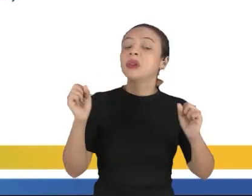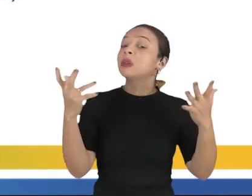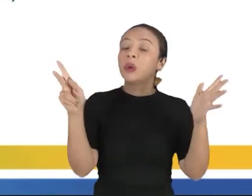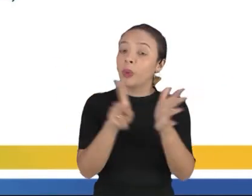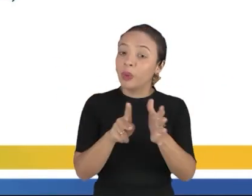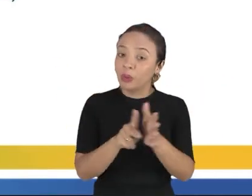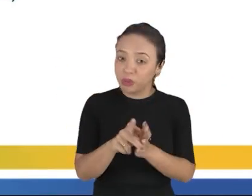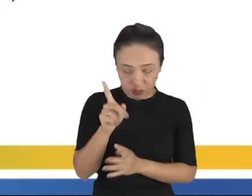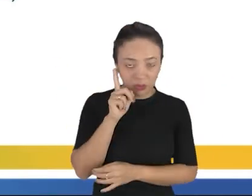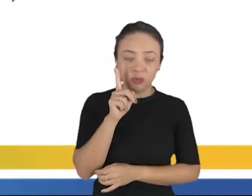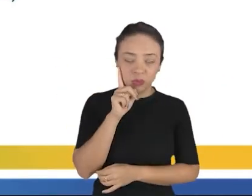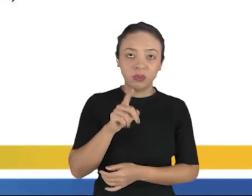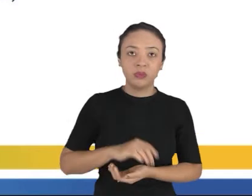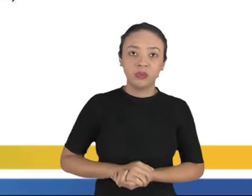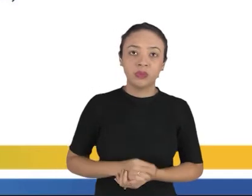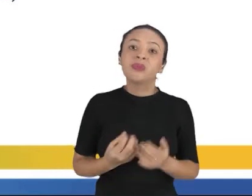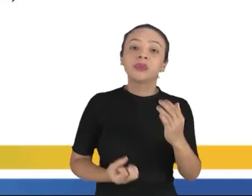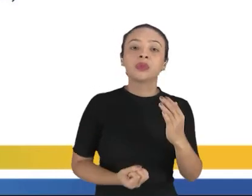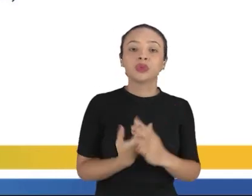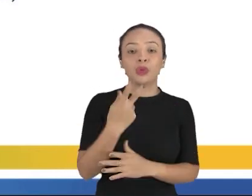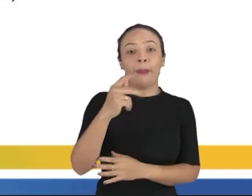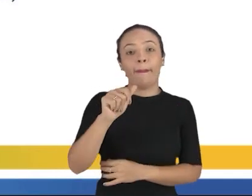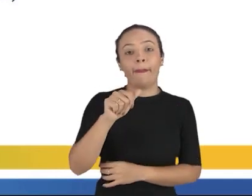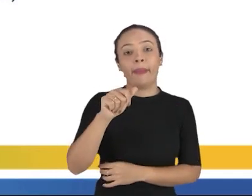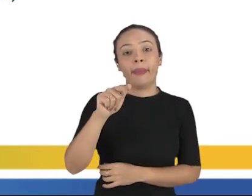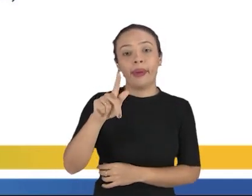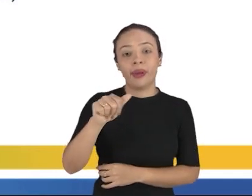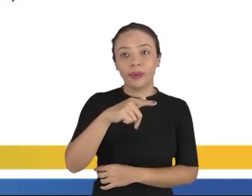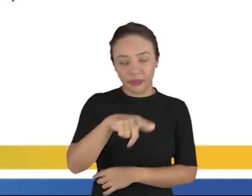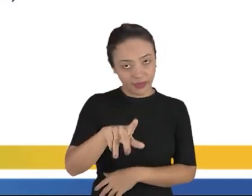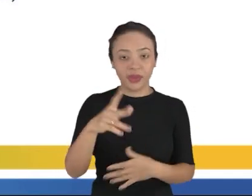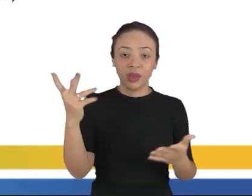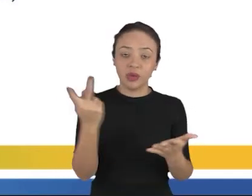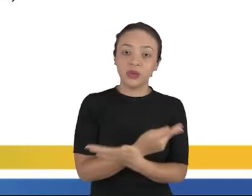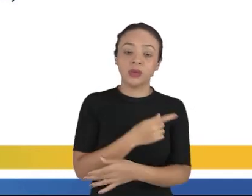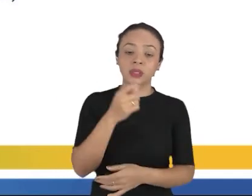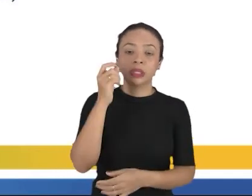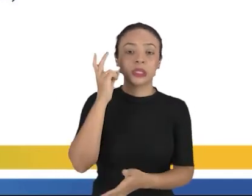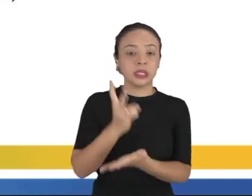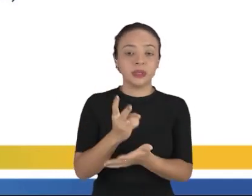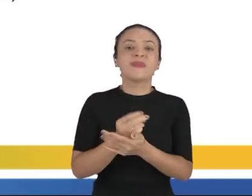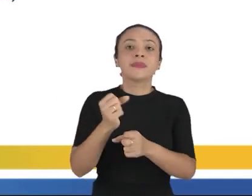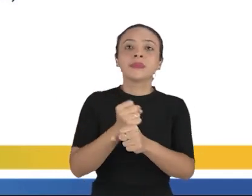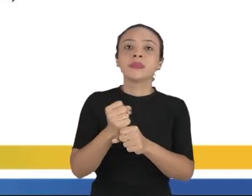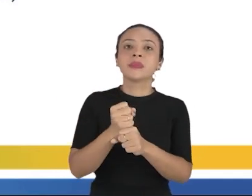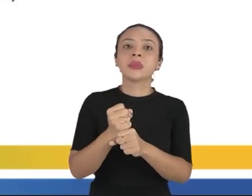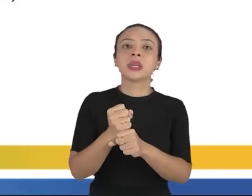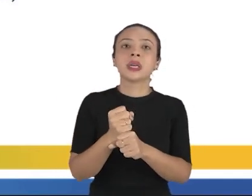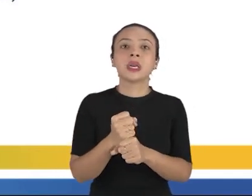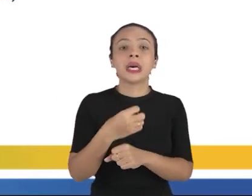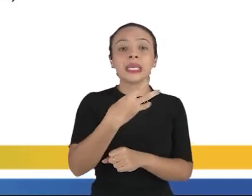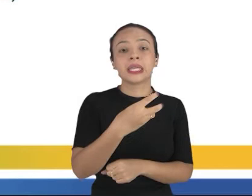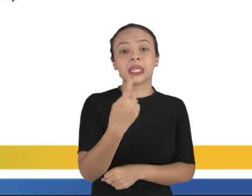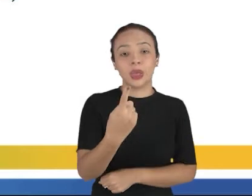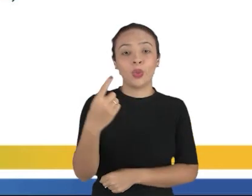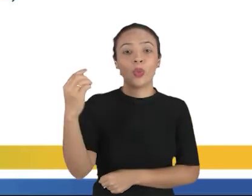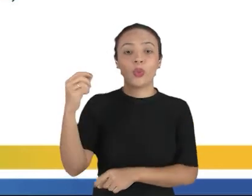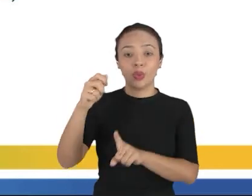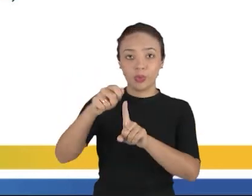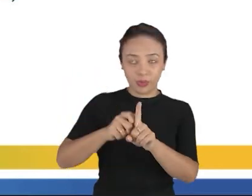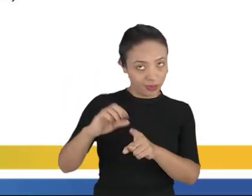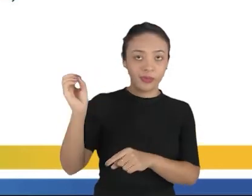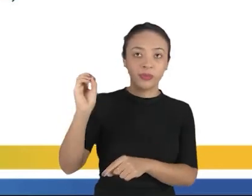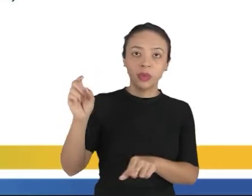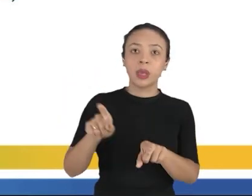cultura norte-americana. De origem pagã, a tradicional festa ocorre anualmente todo dia 31 de outubro. Além dos